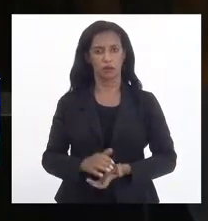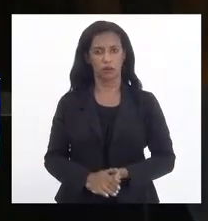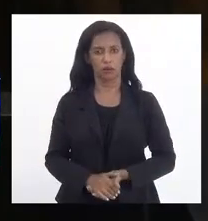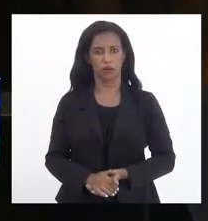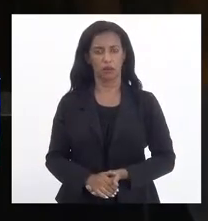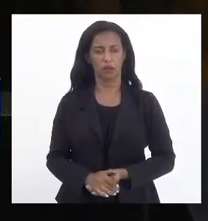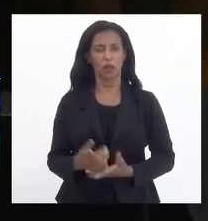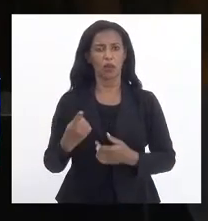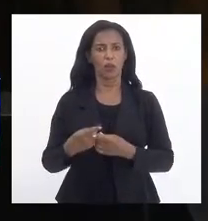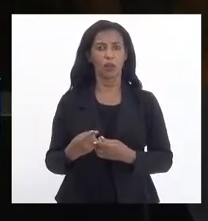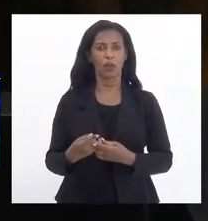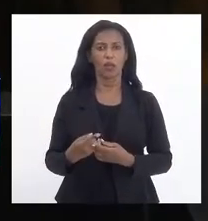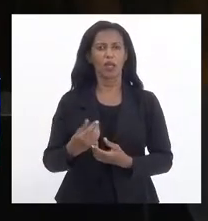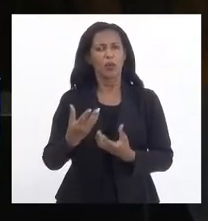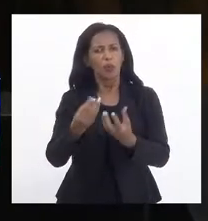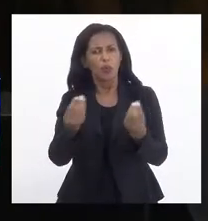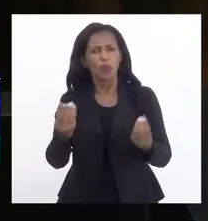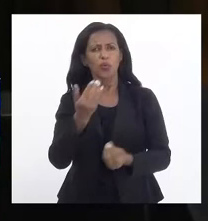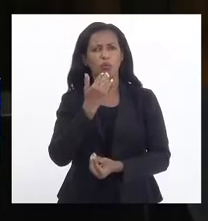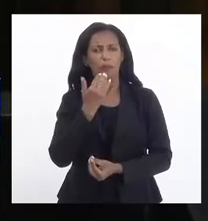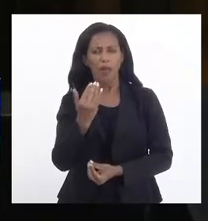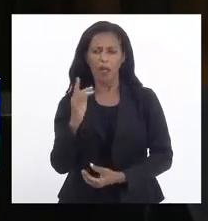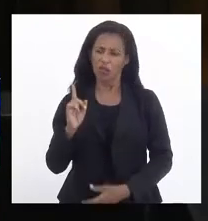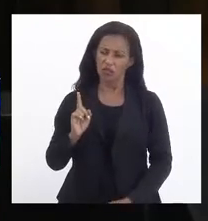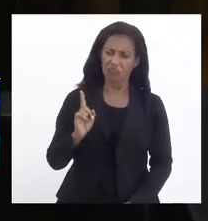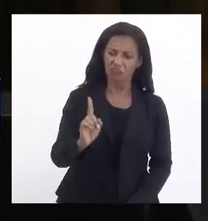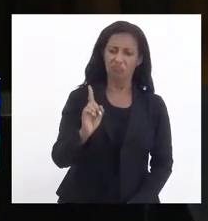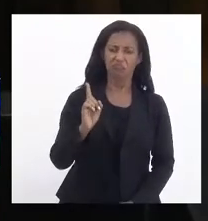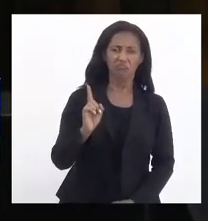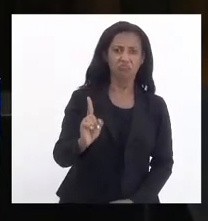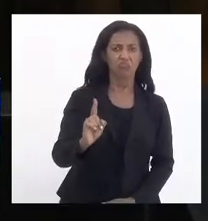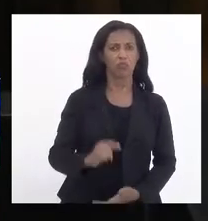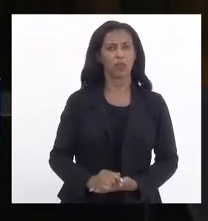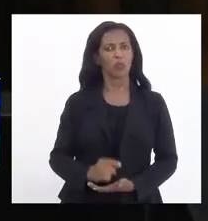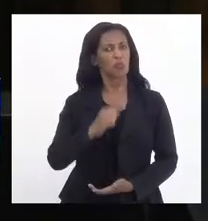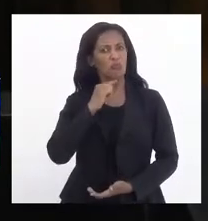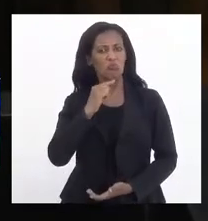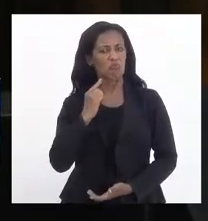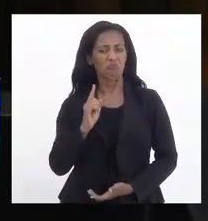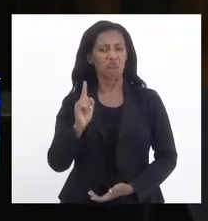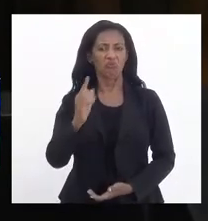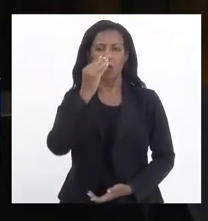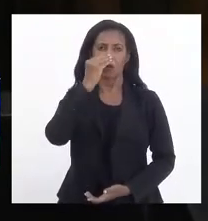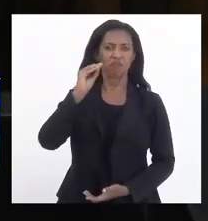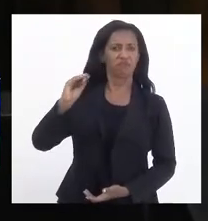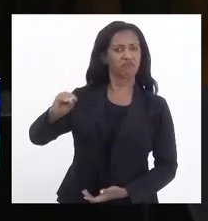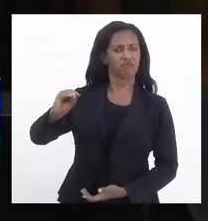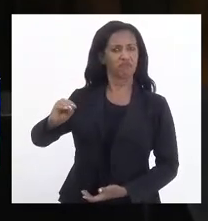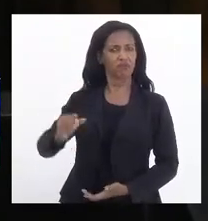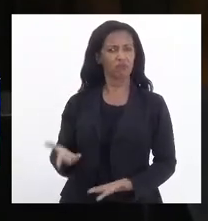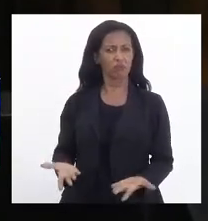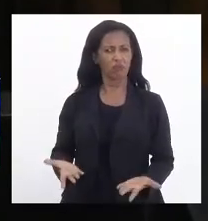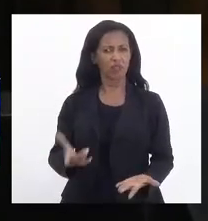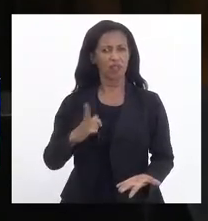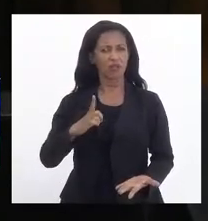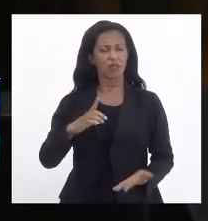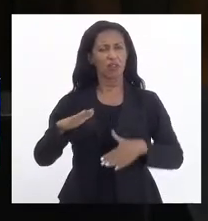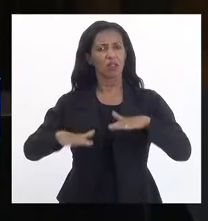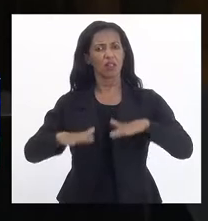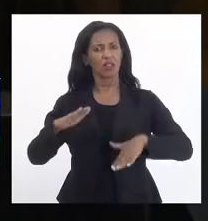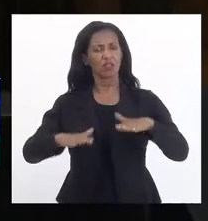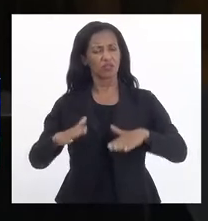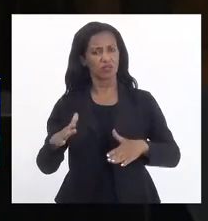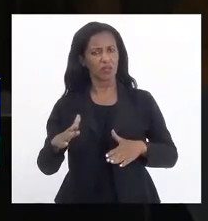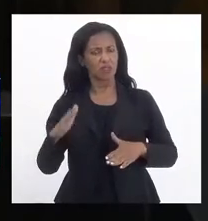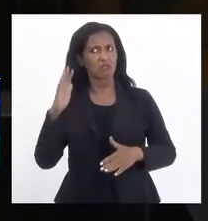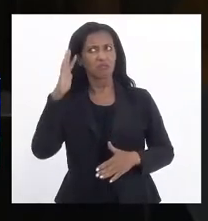porque muitos solicitam a sua presença e muitos não conseguem. Eu tenho, às vezes, a impressão que o senhor